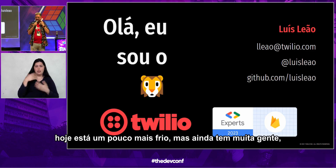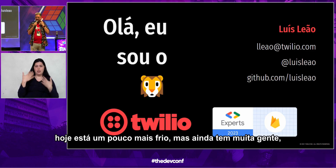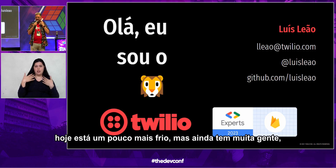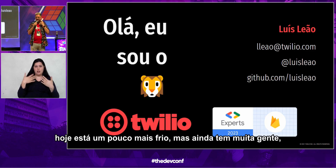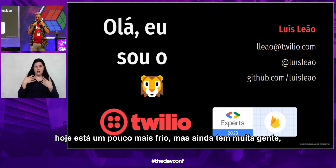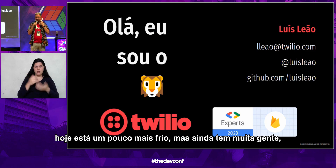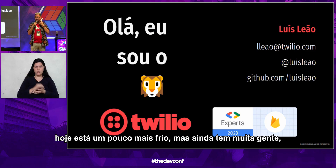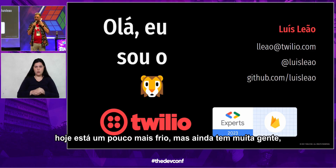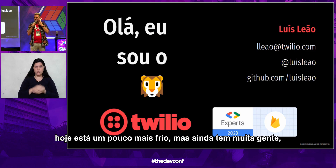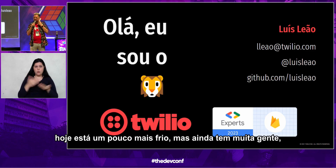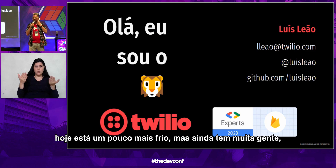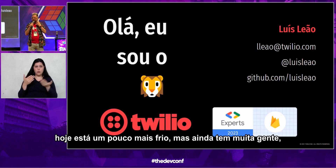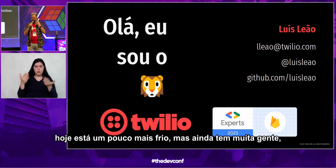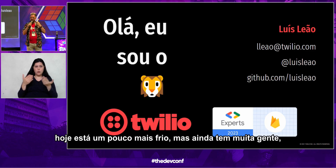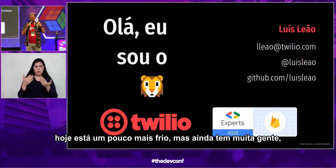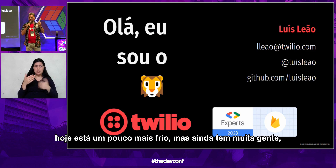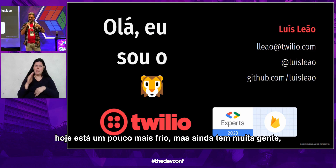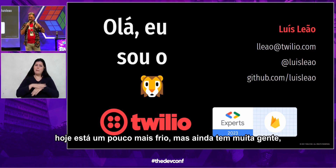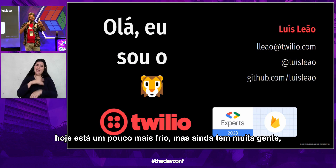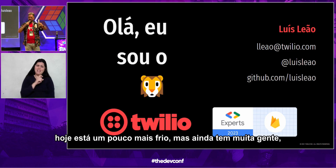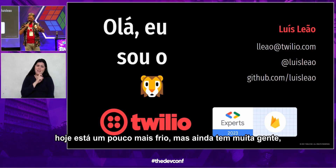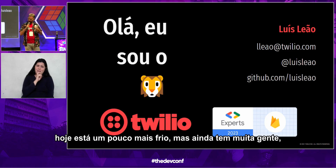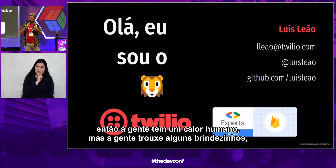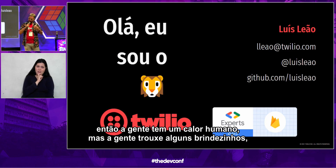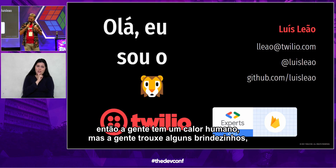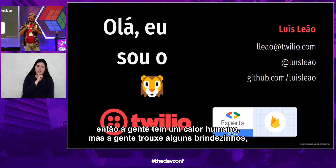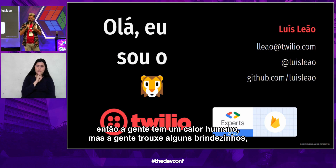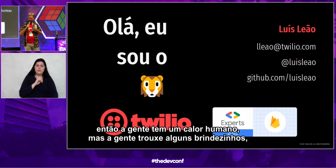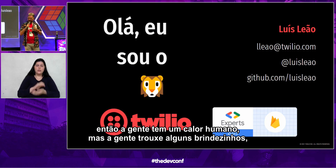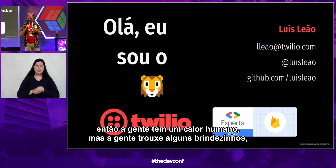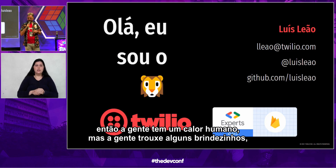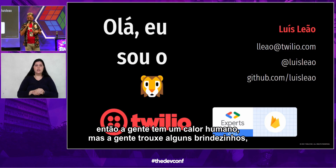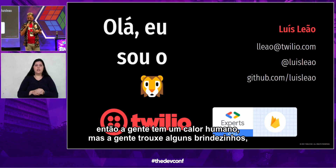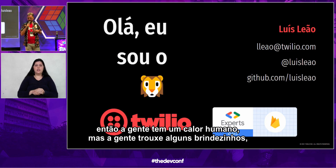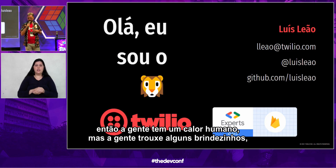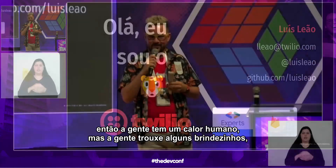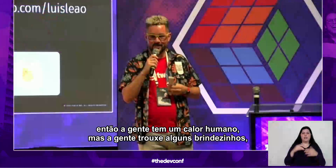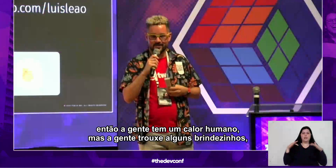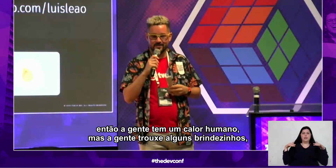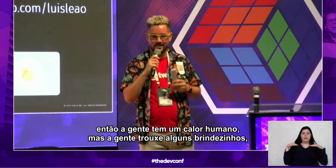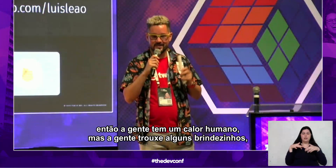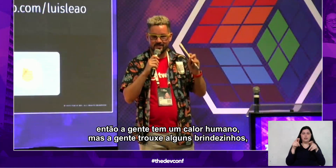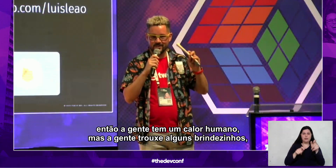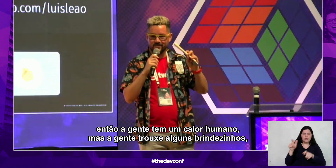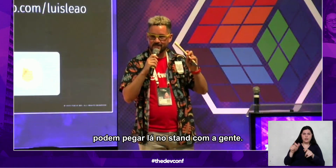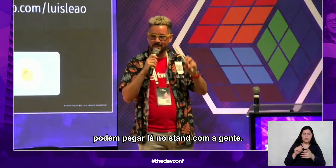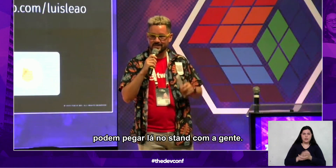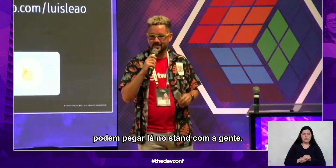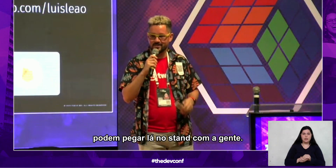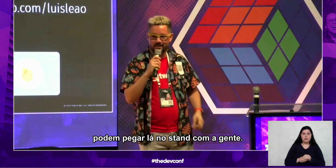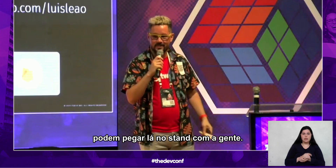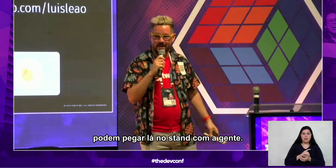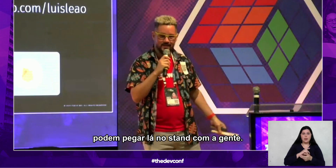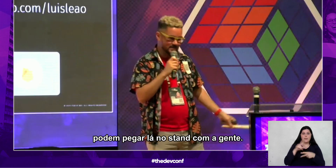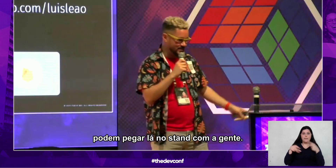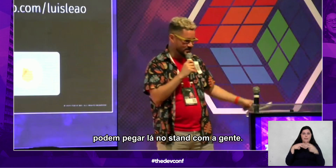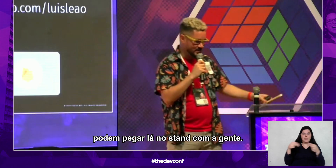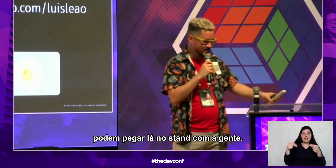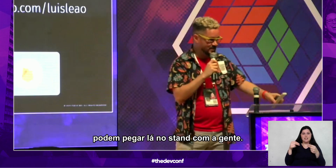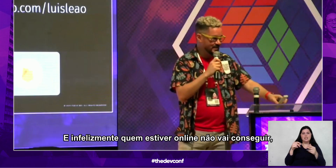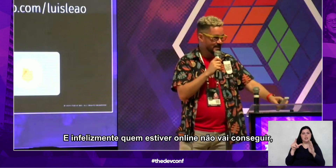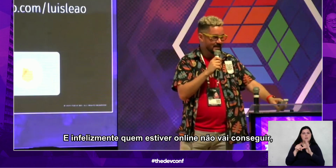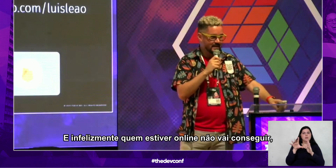Hoje está um pouco mais frio, mas ainda tem um pouco, tem muita gente, então a gente tem um calor humano, mas a gente trouxe alguns brindezinhos, podem pegar lá no stand com a